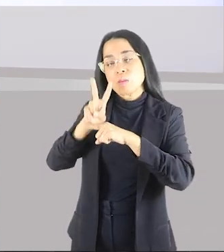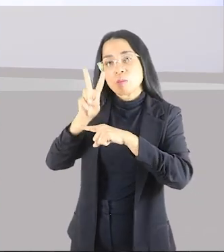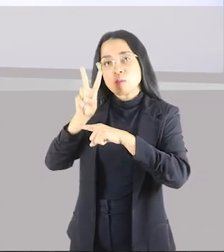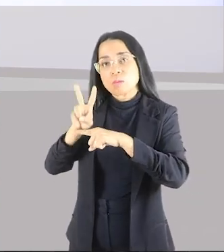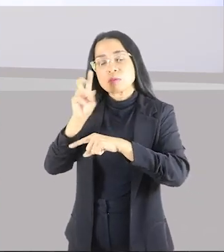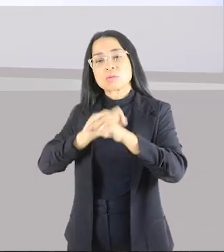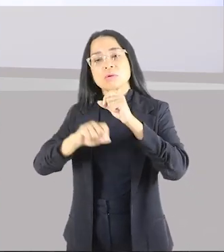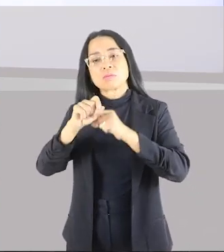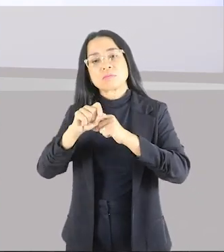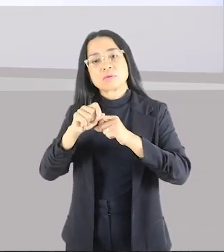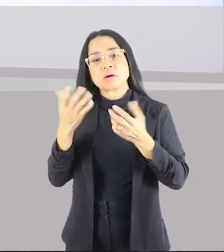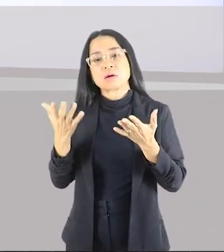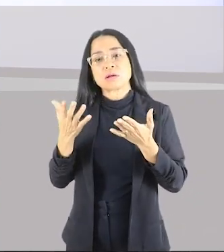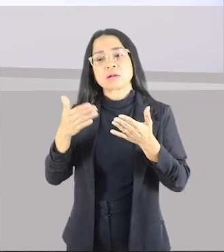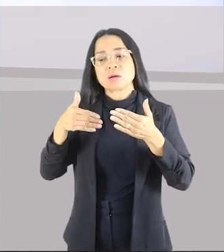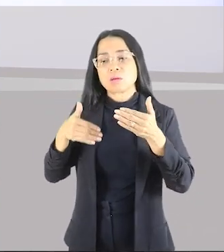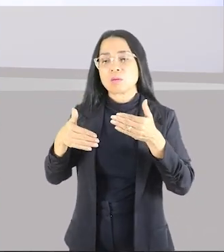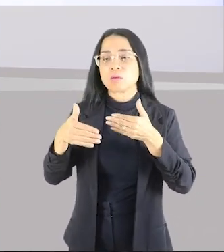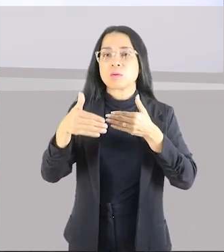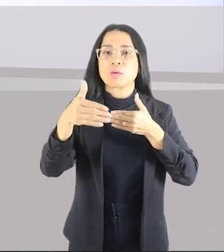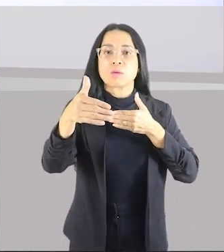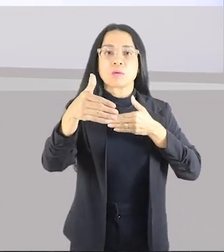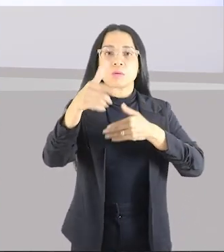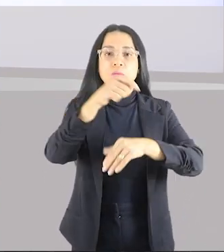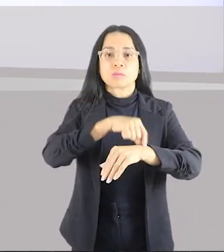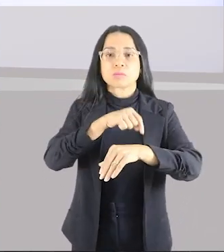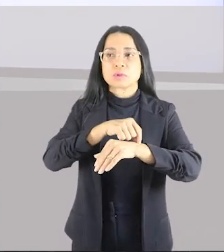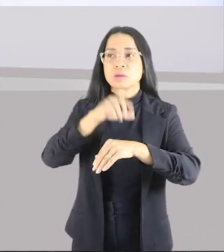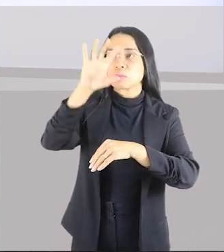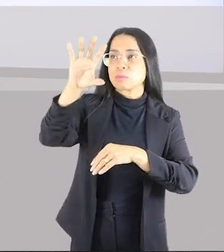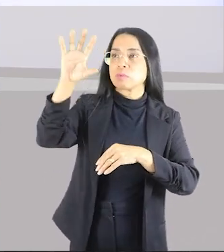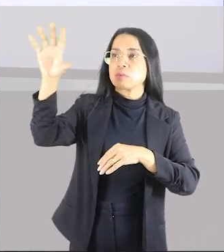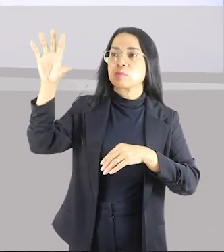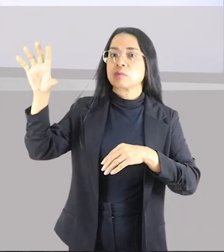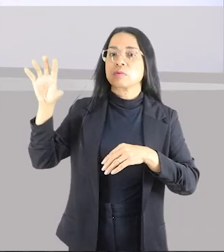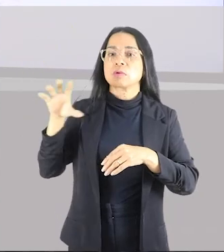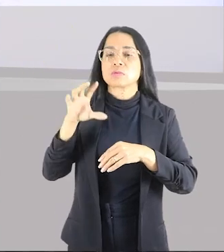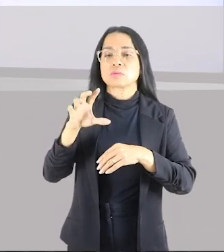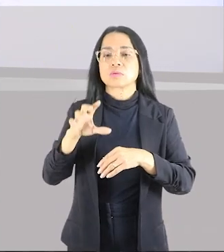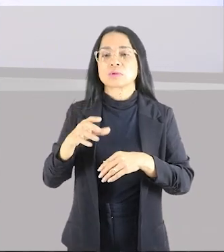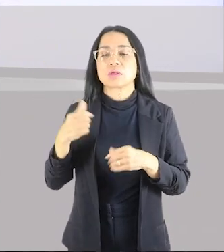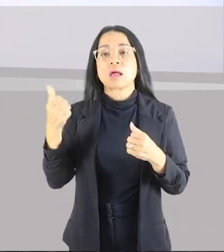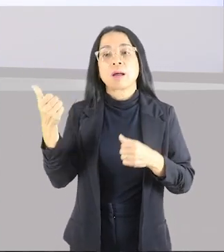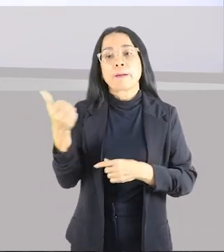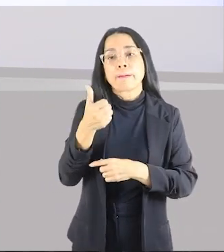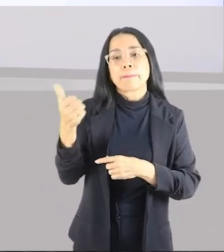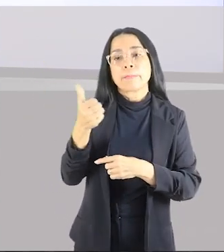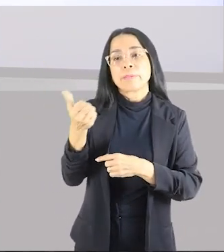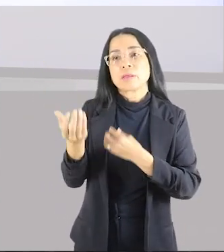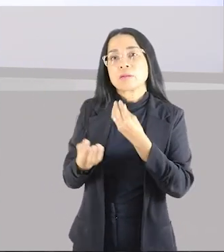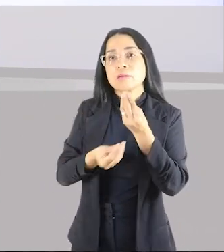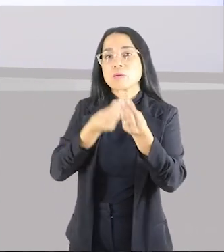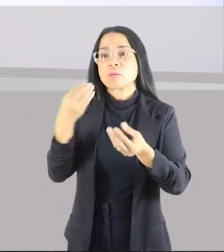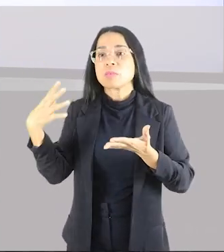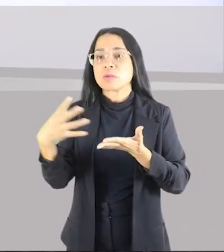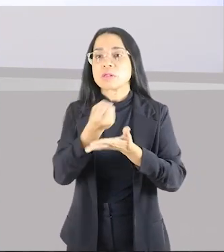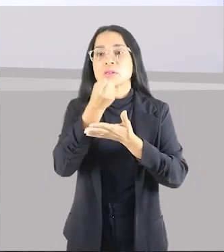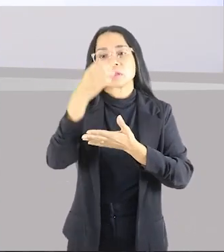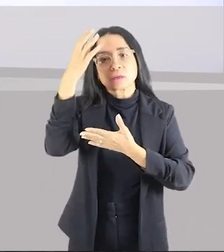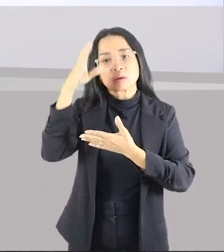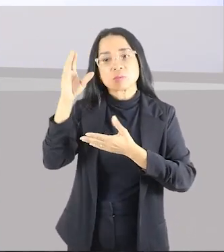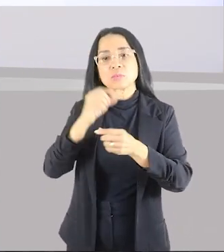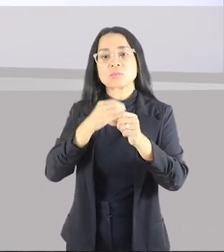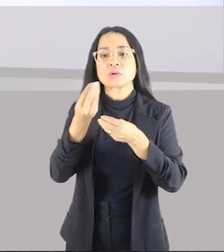preservá-la com o passar do tempo e ao redor das regiões. E uma das primeiras maneiras de resgatar essa cultura é por meio